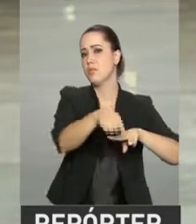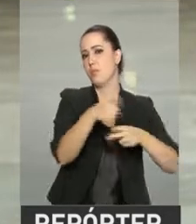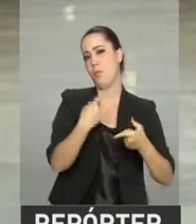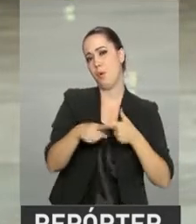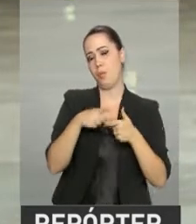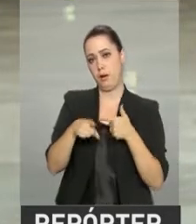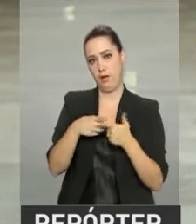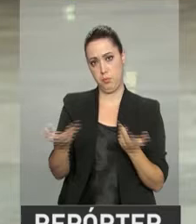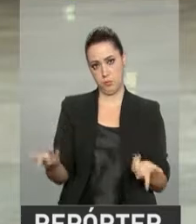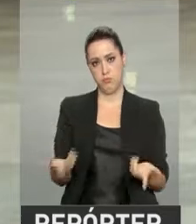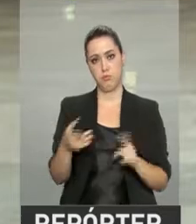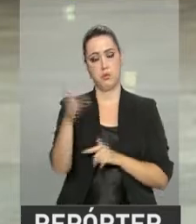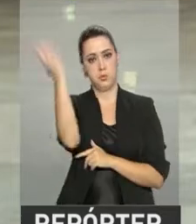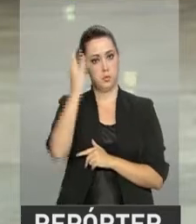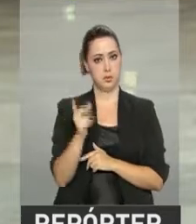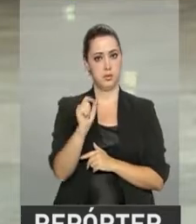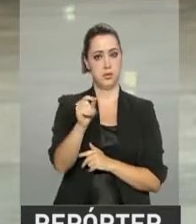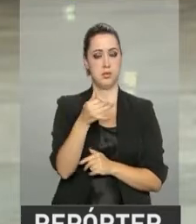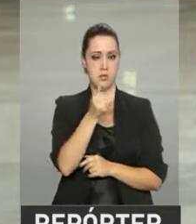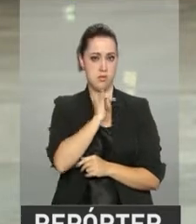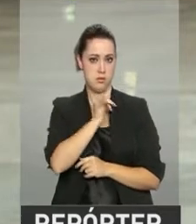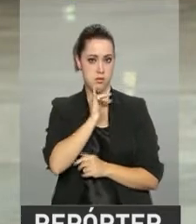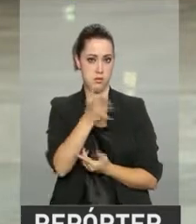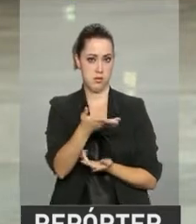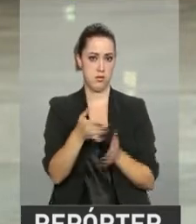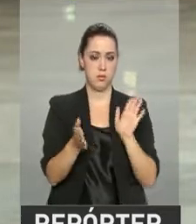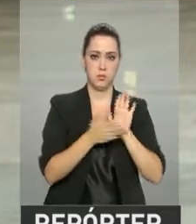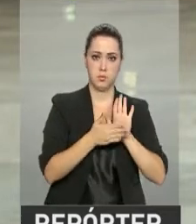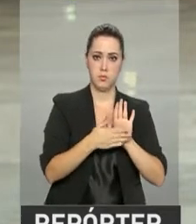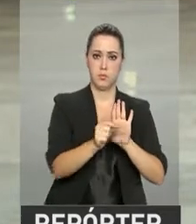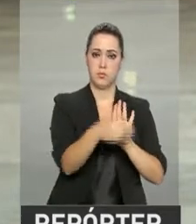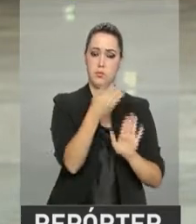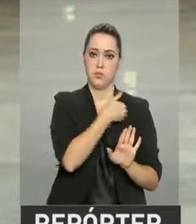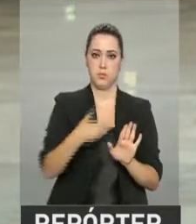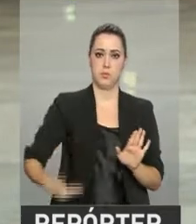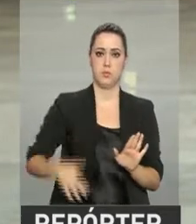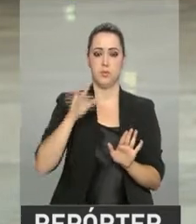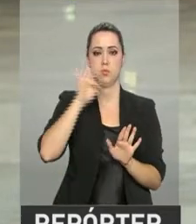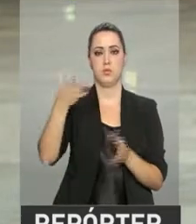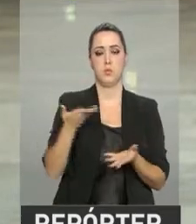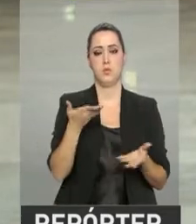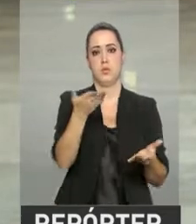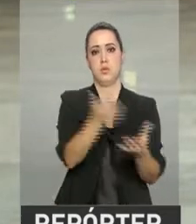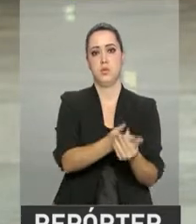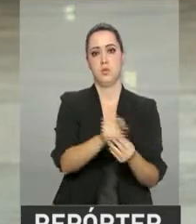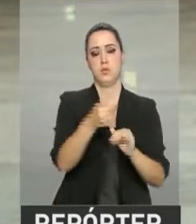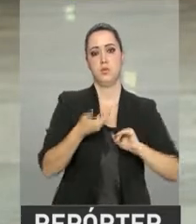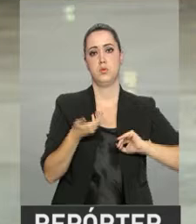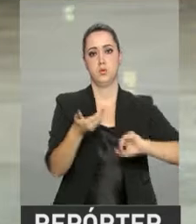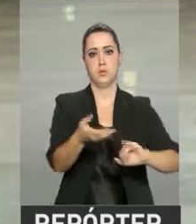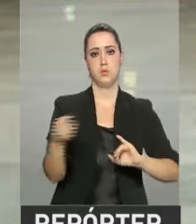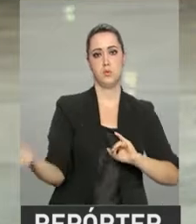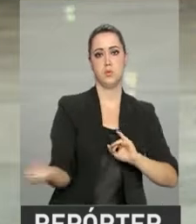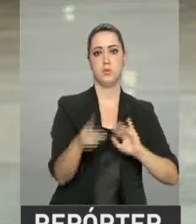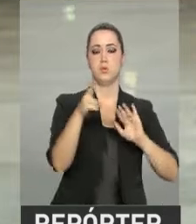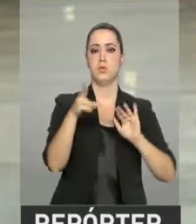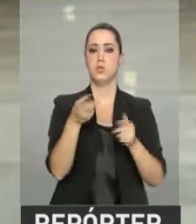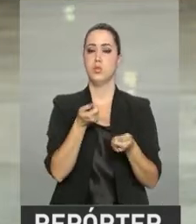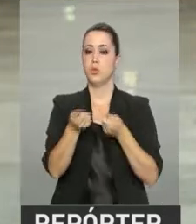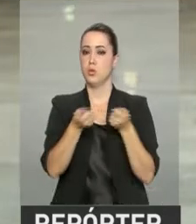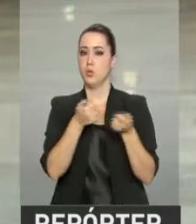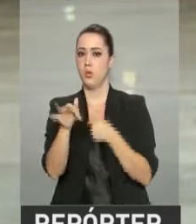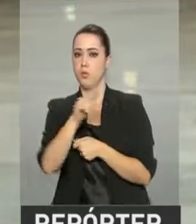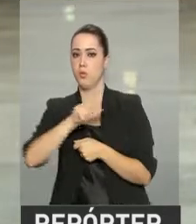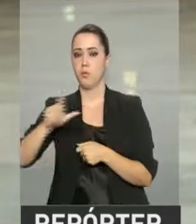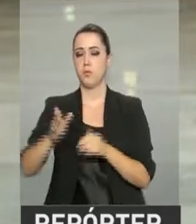da união grace maria citou por exemplo as propostas enviadas pelo governo federal ao congresso nacional como o novo regime fiscal que